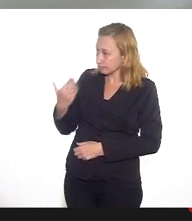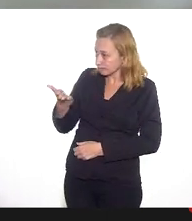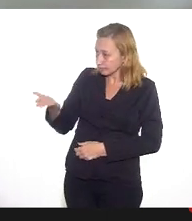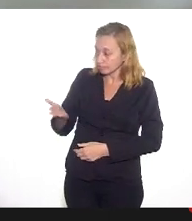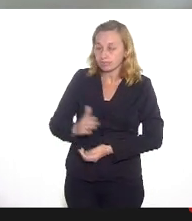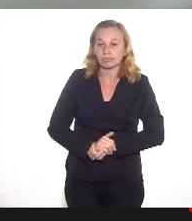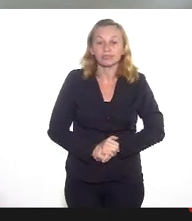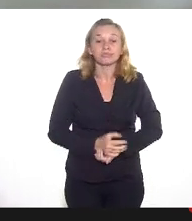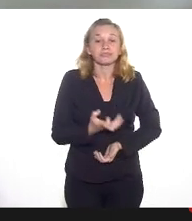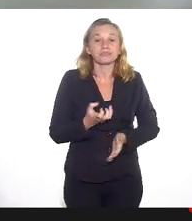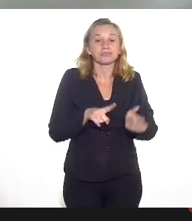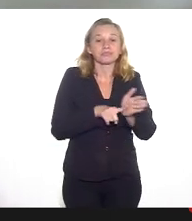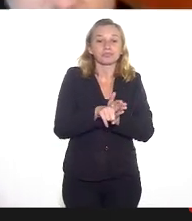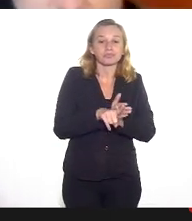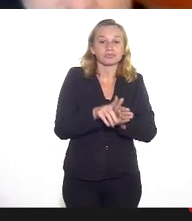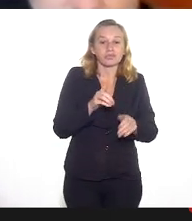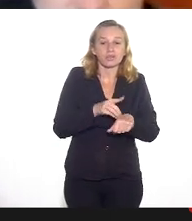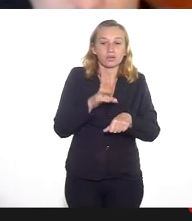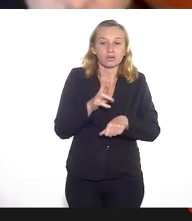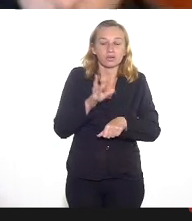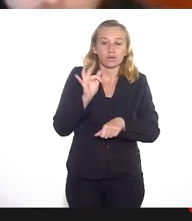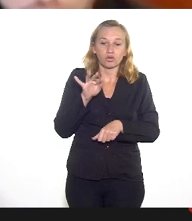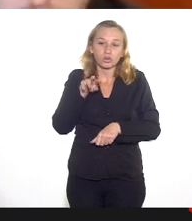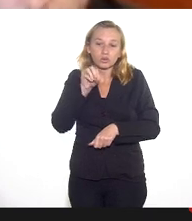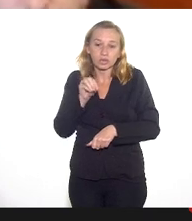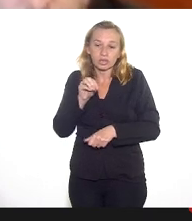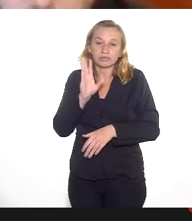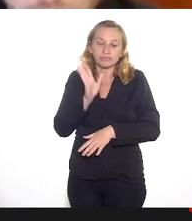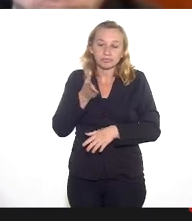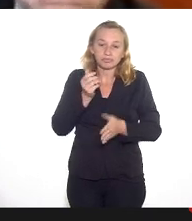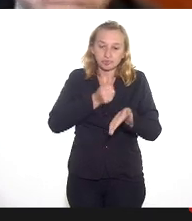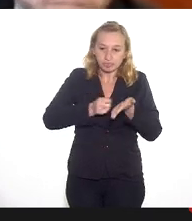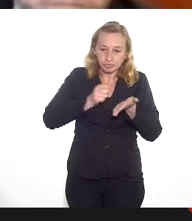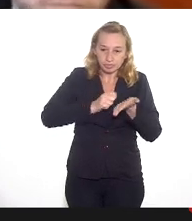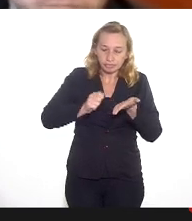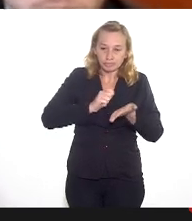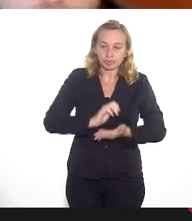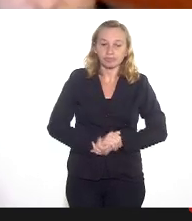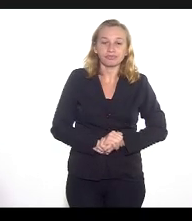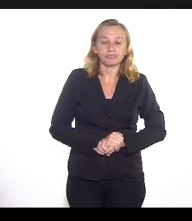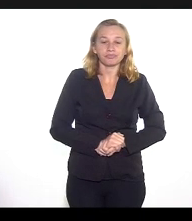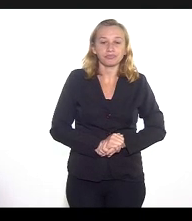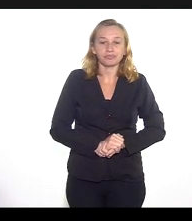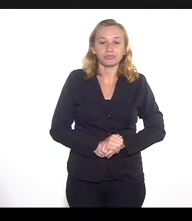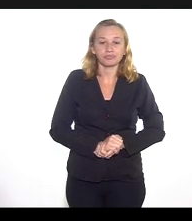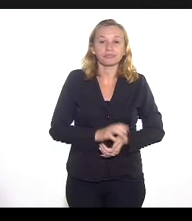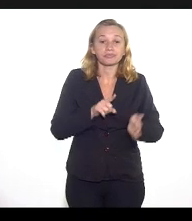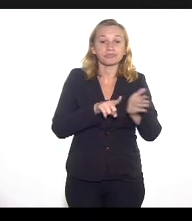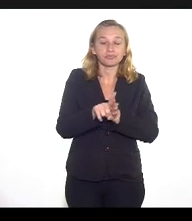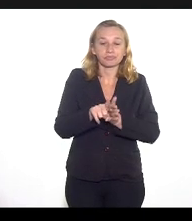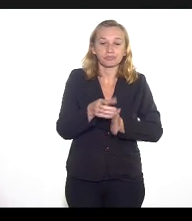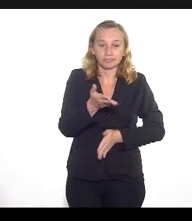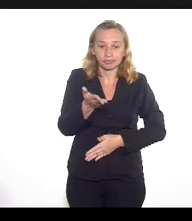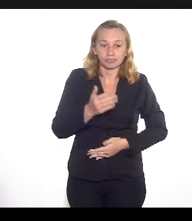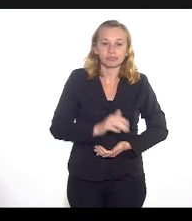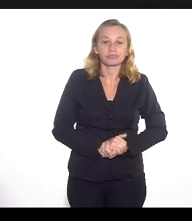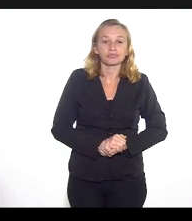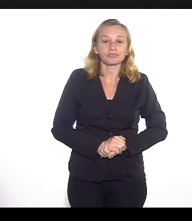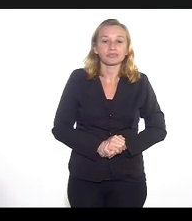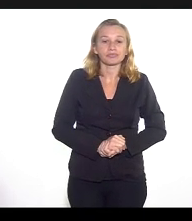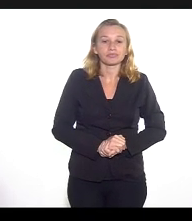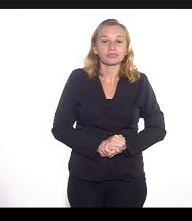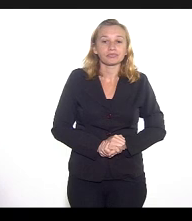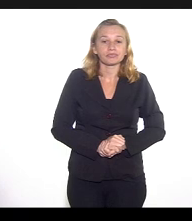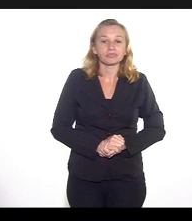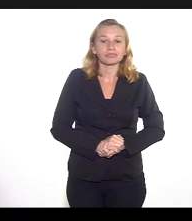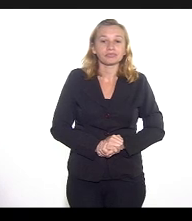queria perguntar ao doutor Fortunato, que já se inscreveu, que queria fazer perguntas. Por favor, doutor Fortunato.